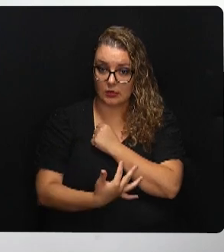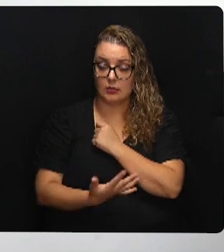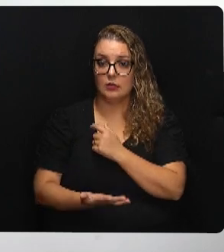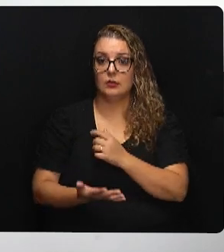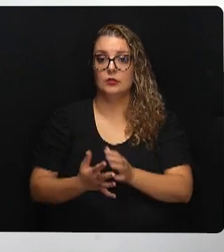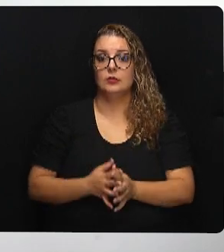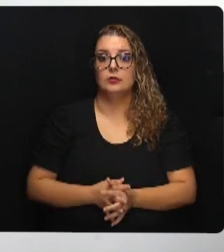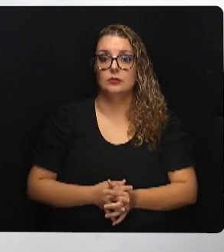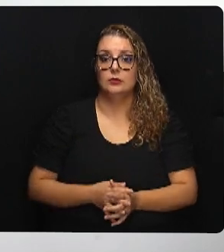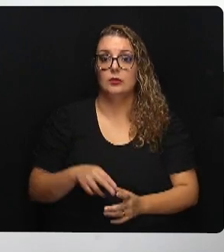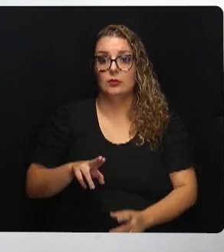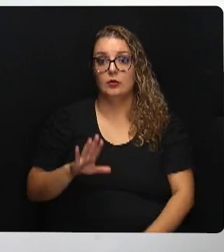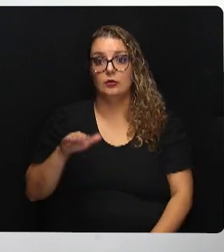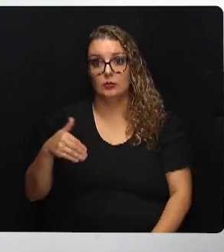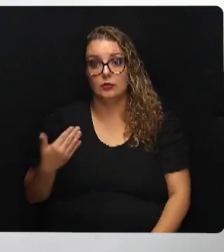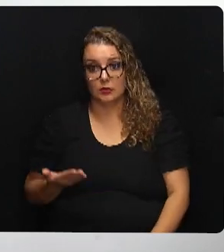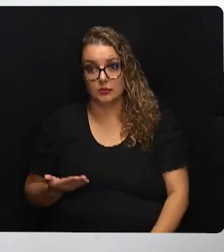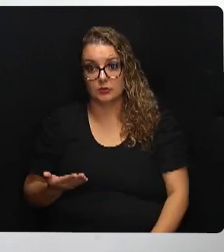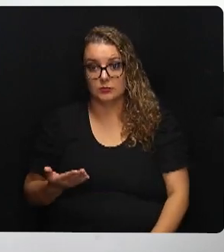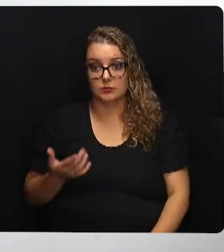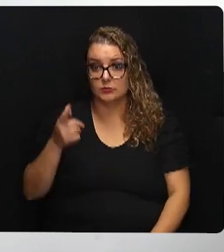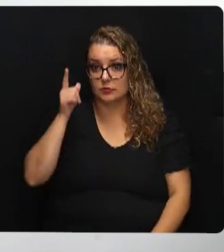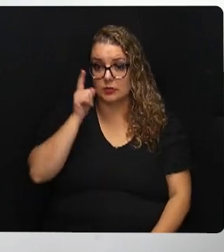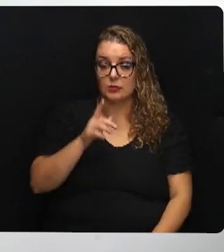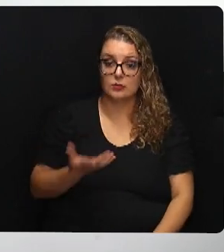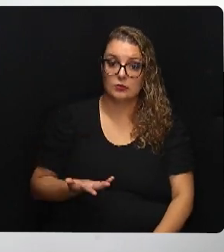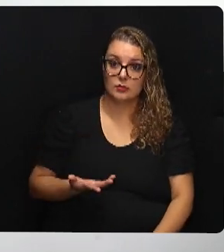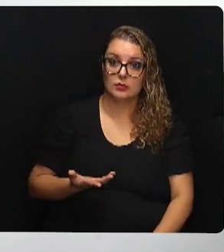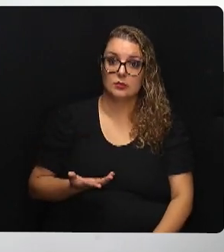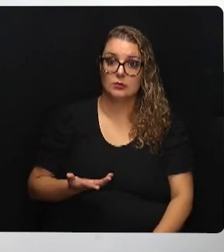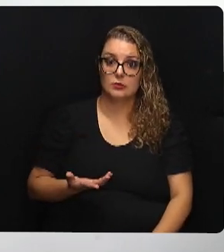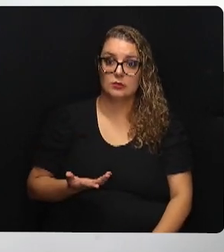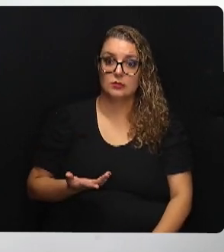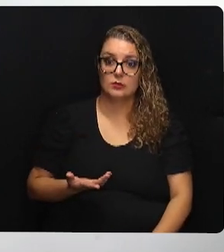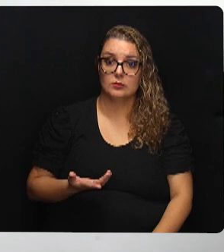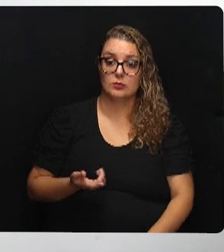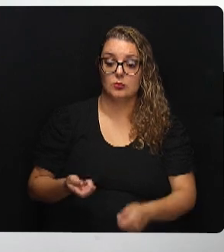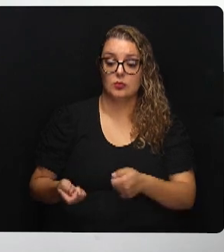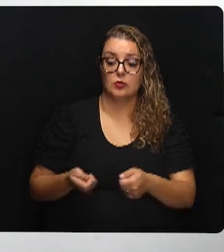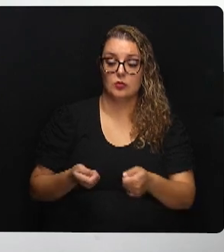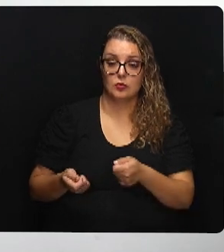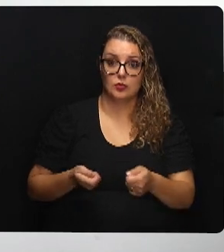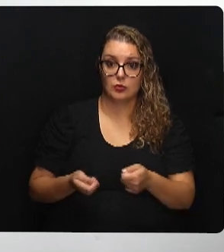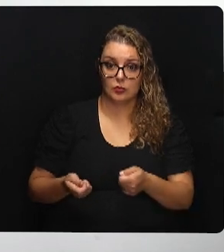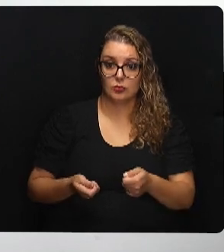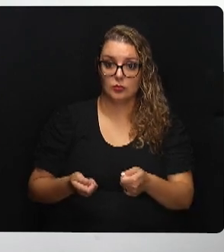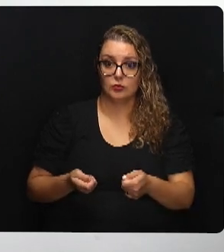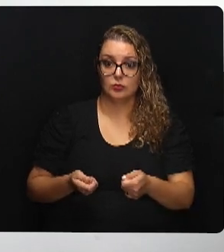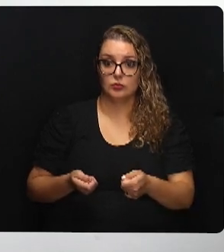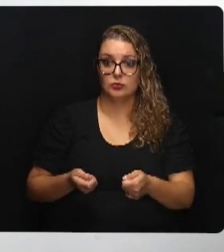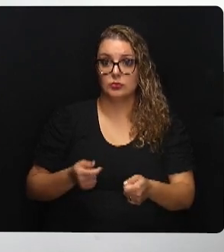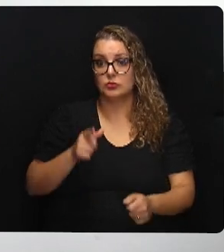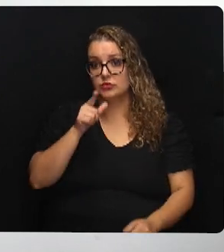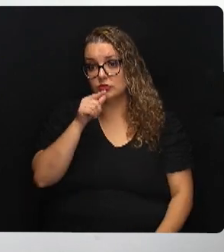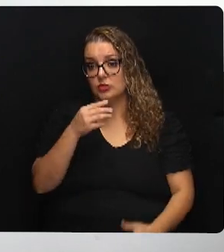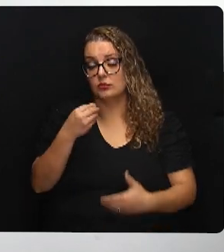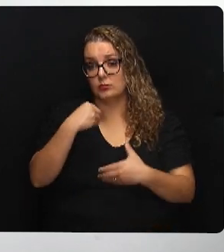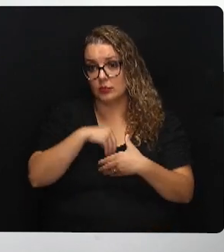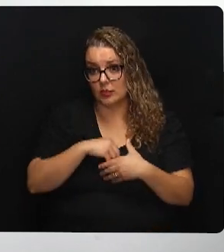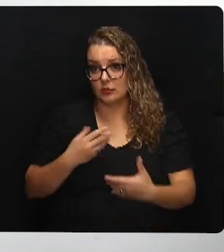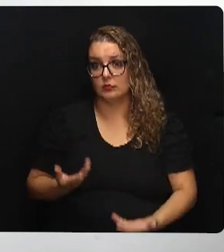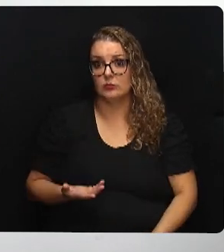fezes, na diarreia, ou quando a gente não consegue mais manter um aporte de